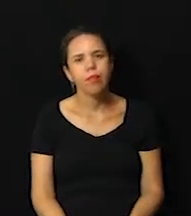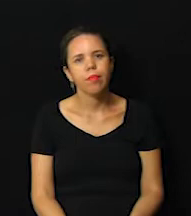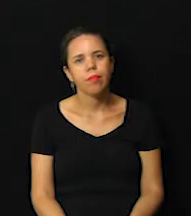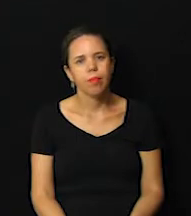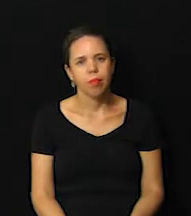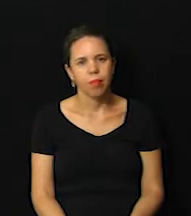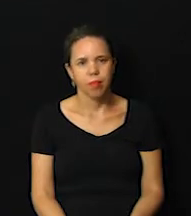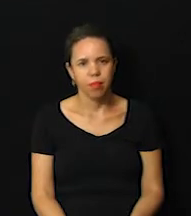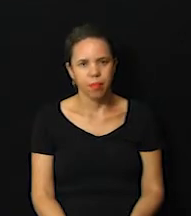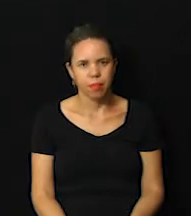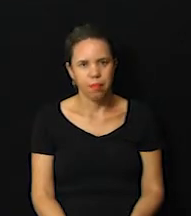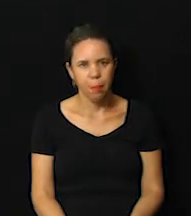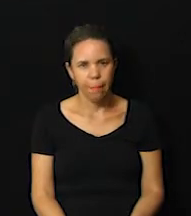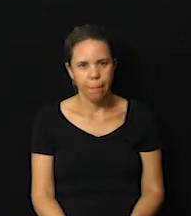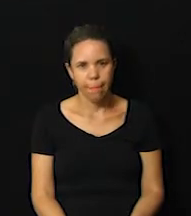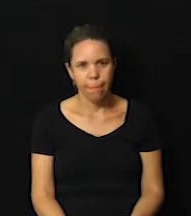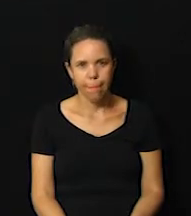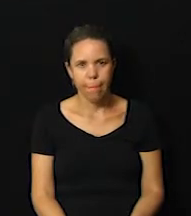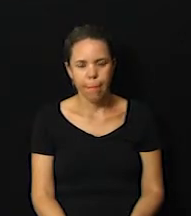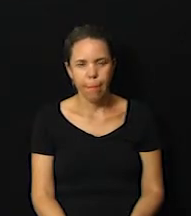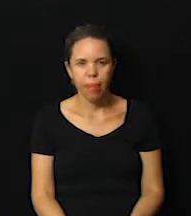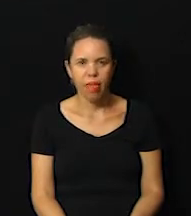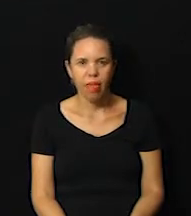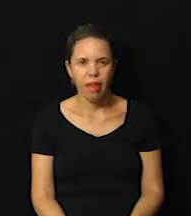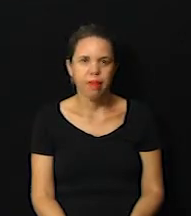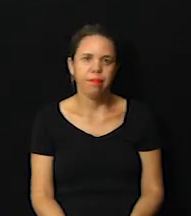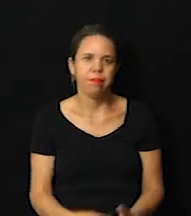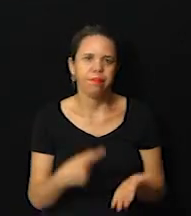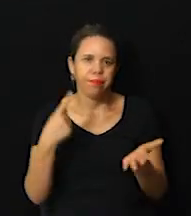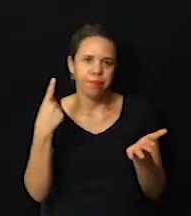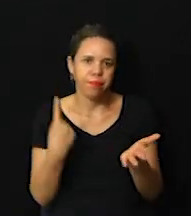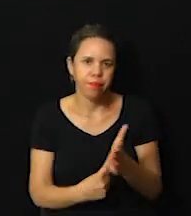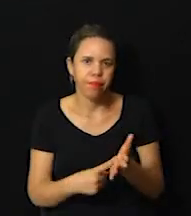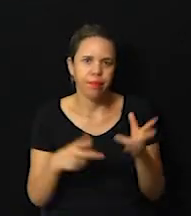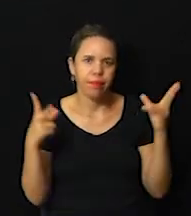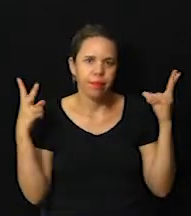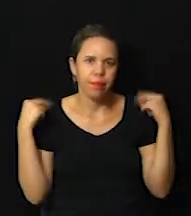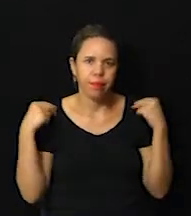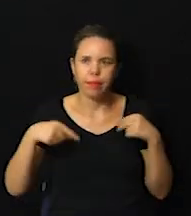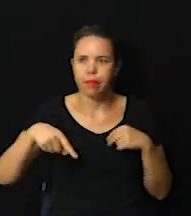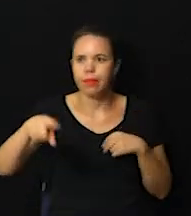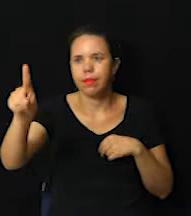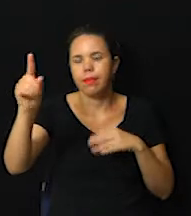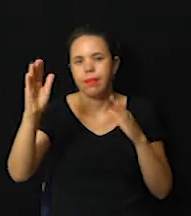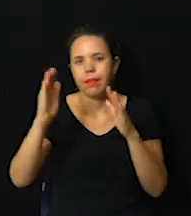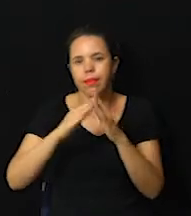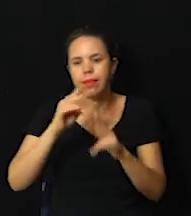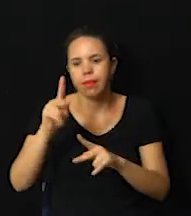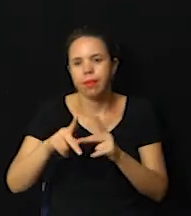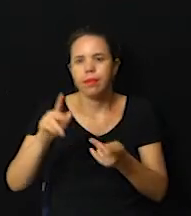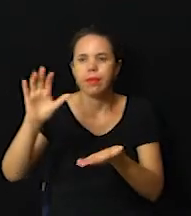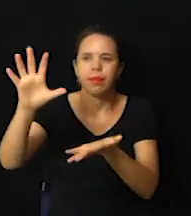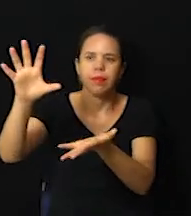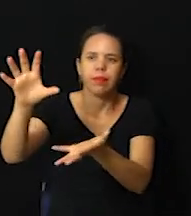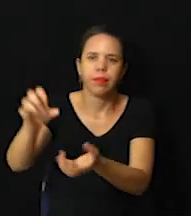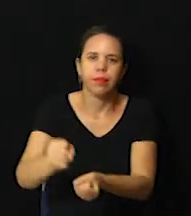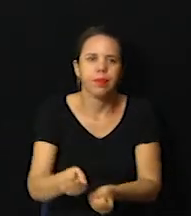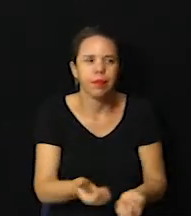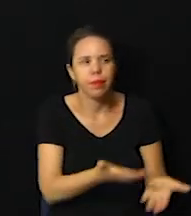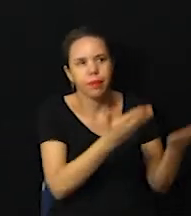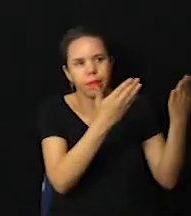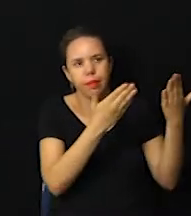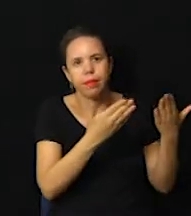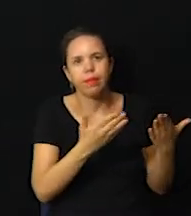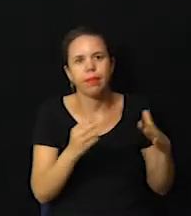www.grupocfeliz.wixsite.com/gccf. Ou pode também entrar em contato com a gente. A gente agenda com o nosso motorista e ele vai até a casa da residência da pessoa, ou empresa,